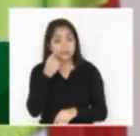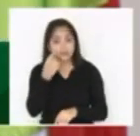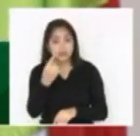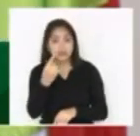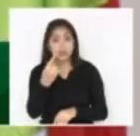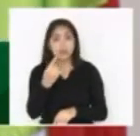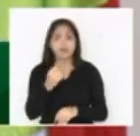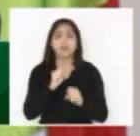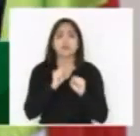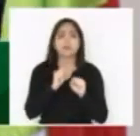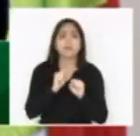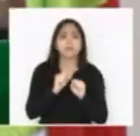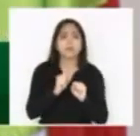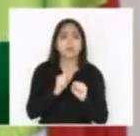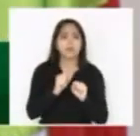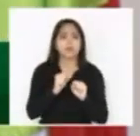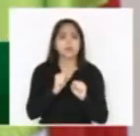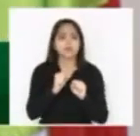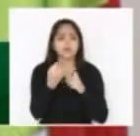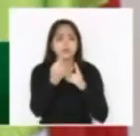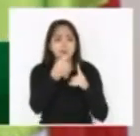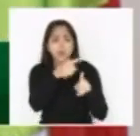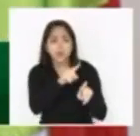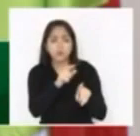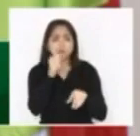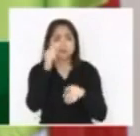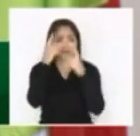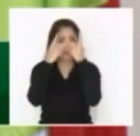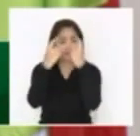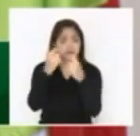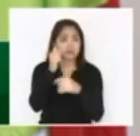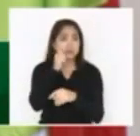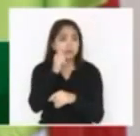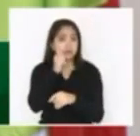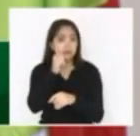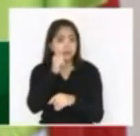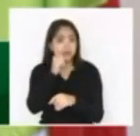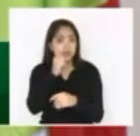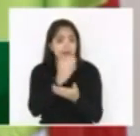se pode fazer para combater essas causas. Com certeza,